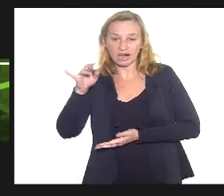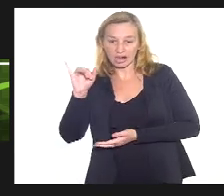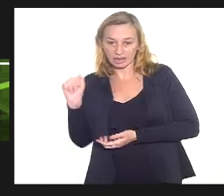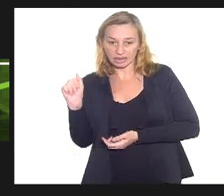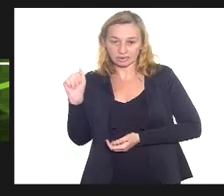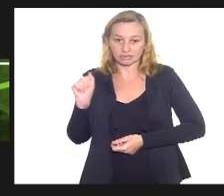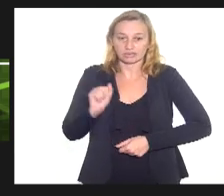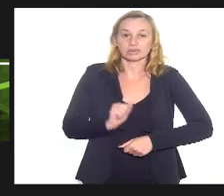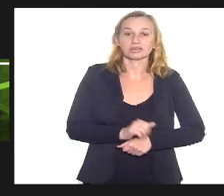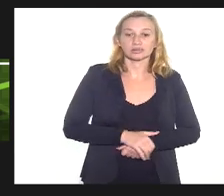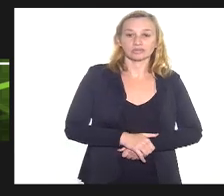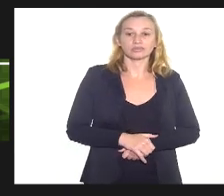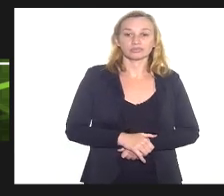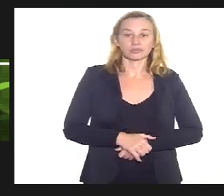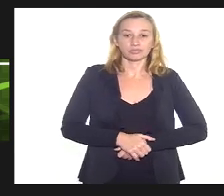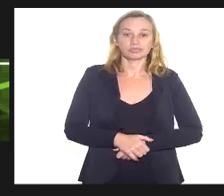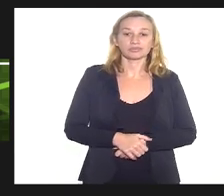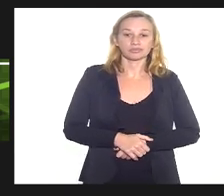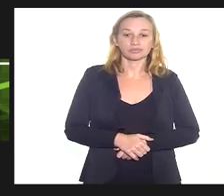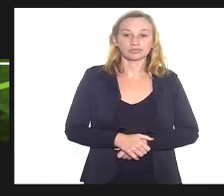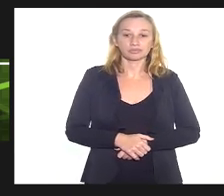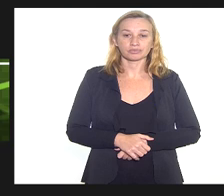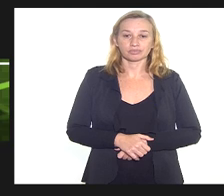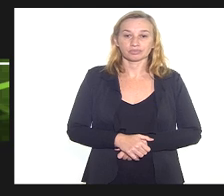de Iara.